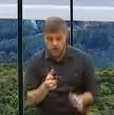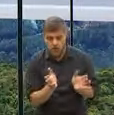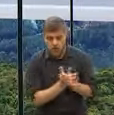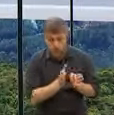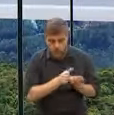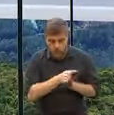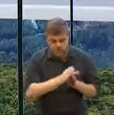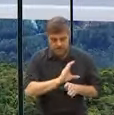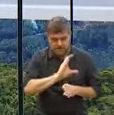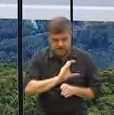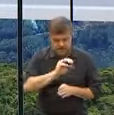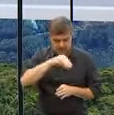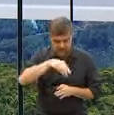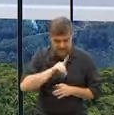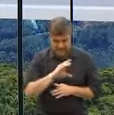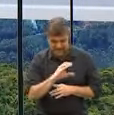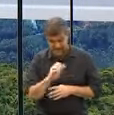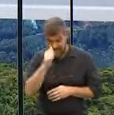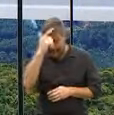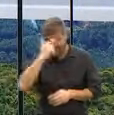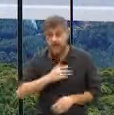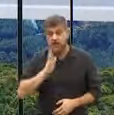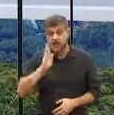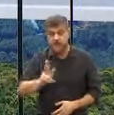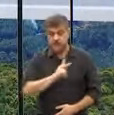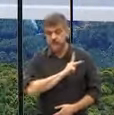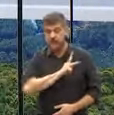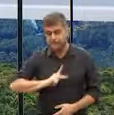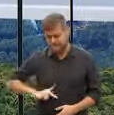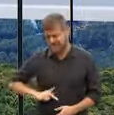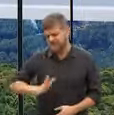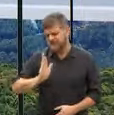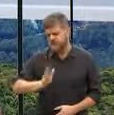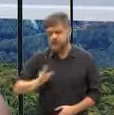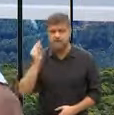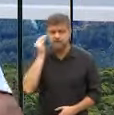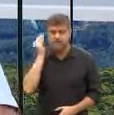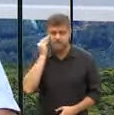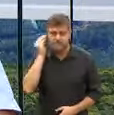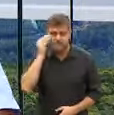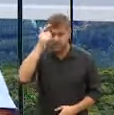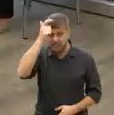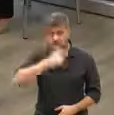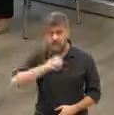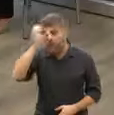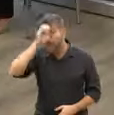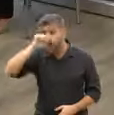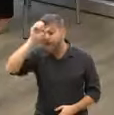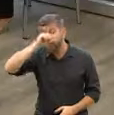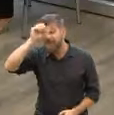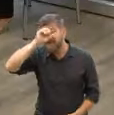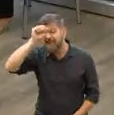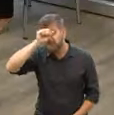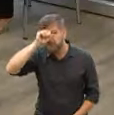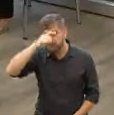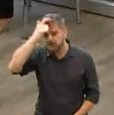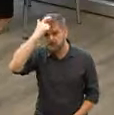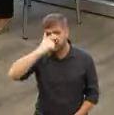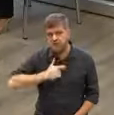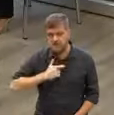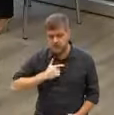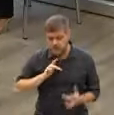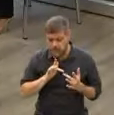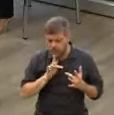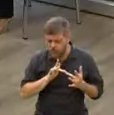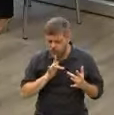do CMDCA. Eu sei porque eu fui presidente do Centro Promocional Tia Ileide, e ali eu aprendi muito. Eu era muito